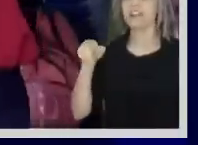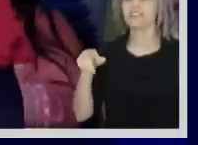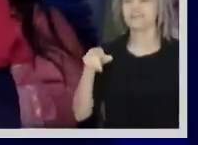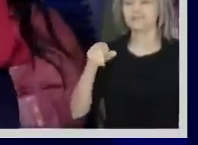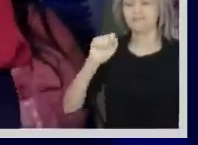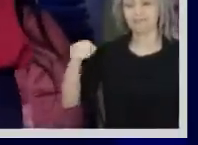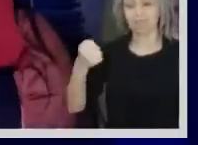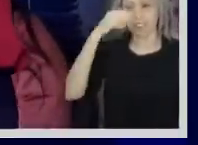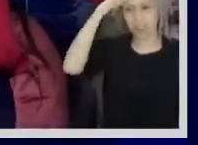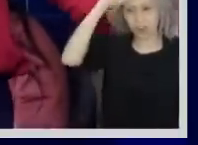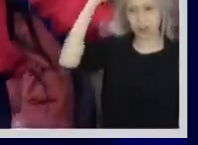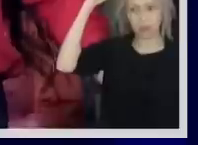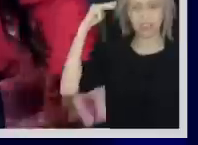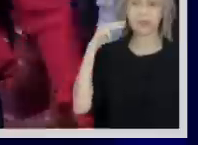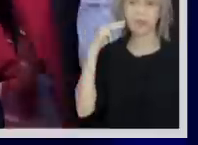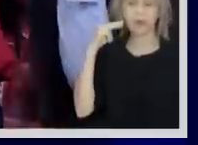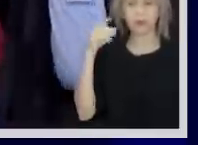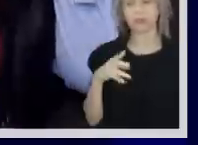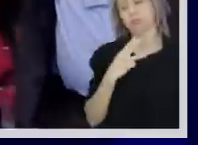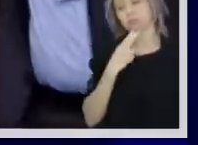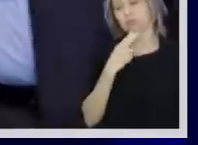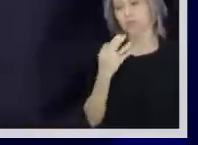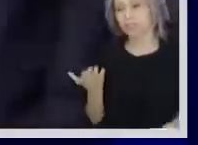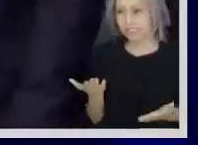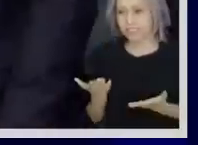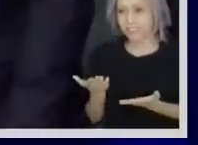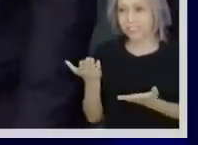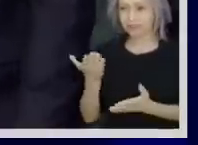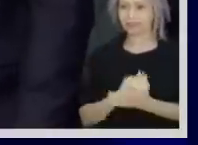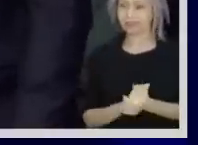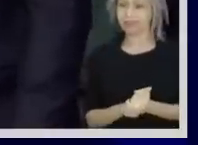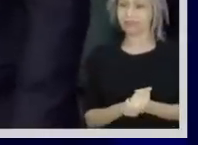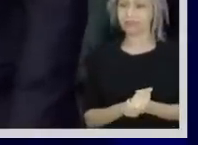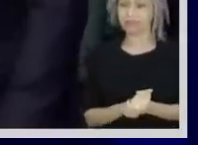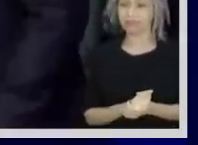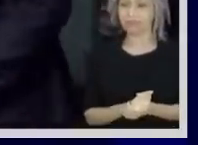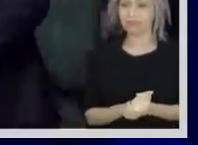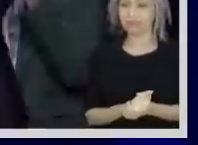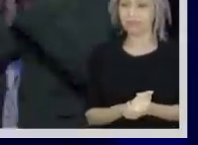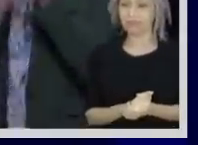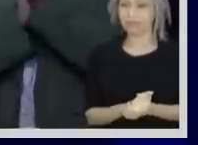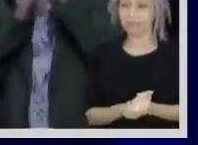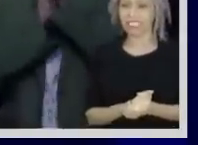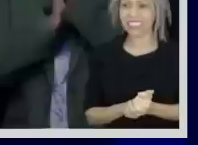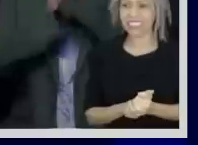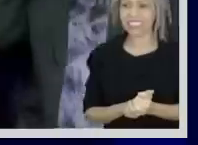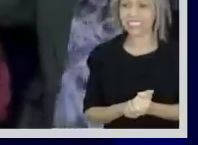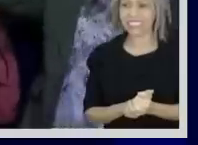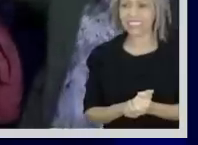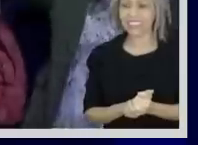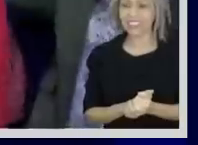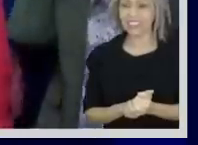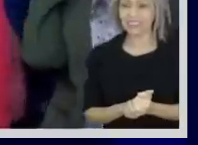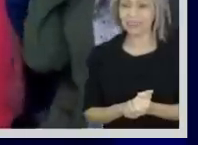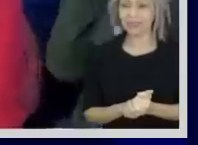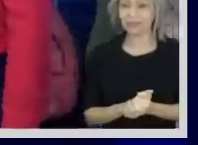Eu vou levantar uma questão aqui para vocês três na mesa e respondo a quem puder, tá bom? Porque, assim, nesse período onde ela vai